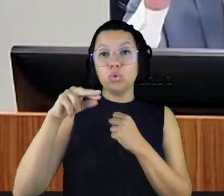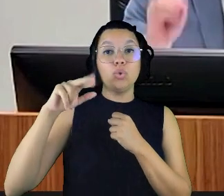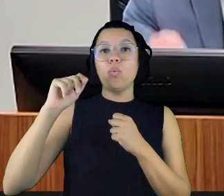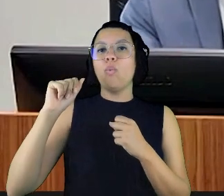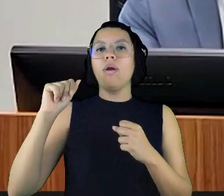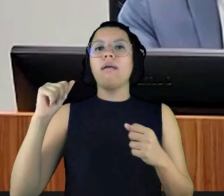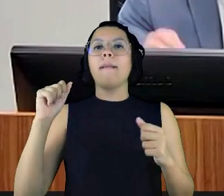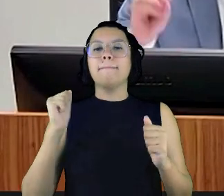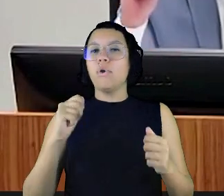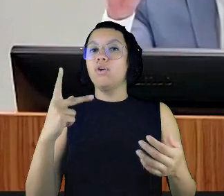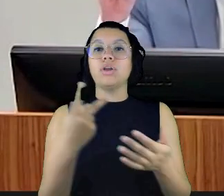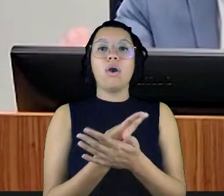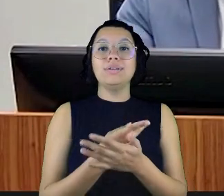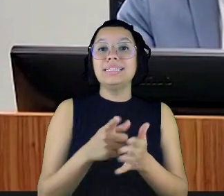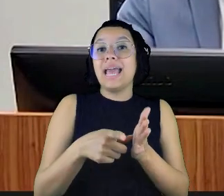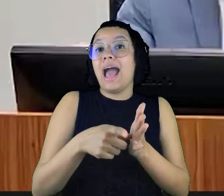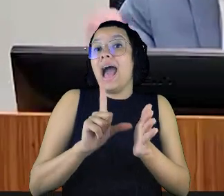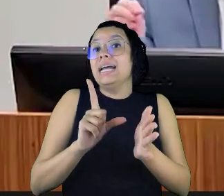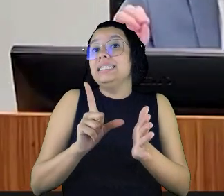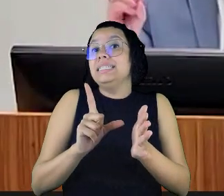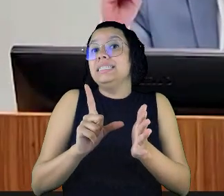de sonegação